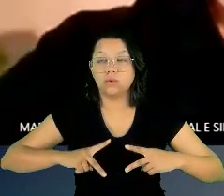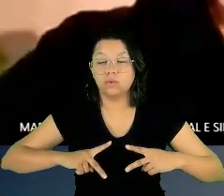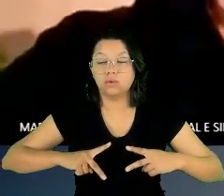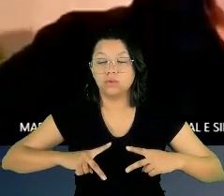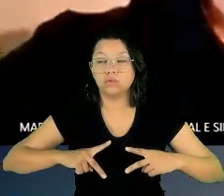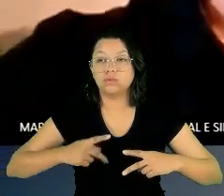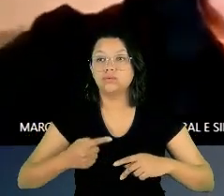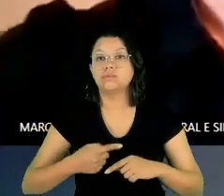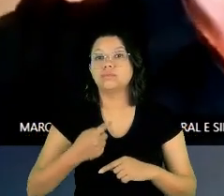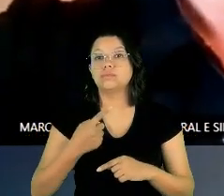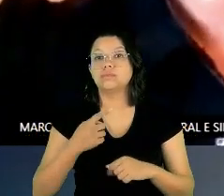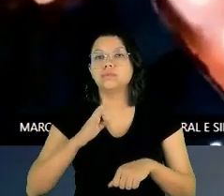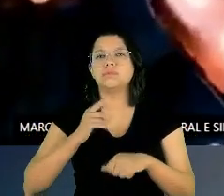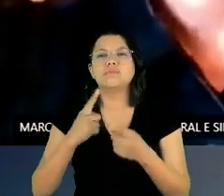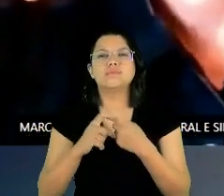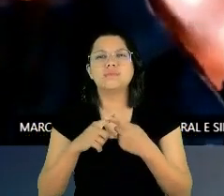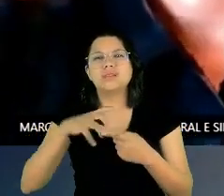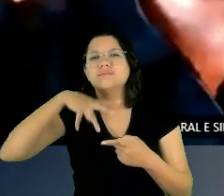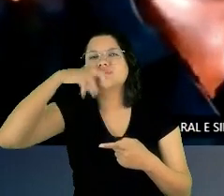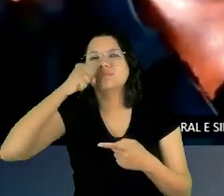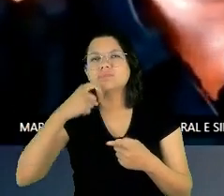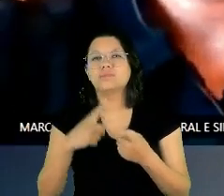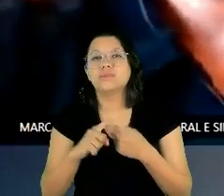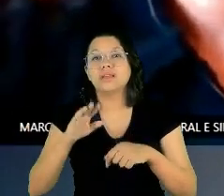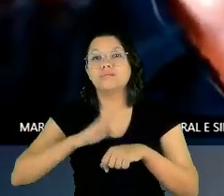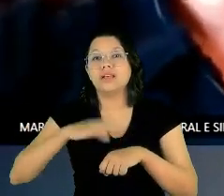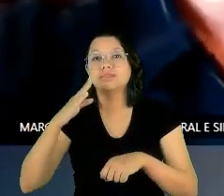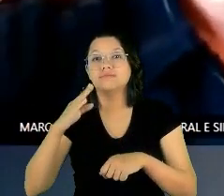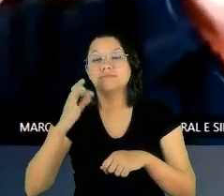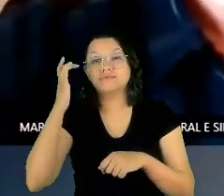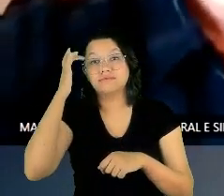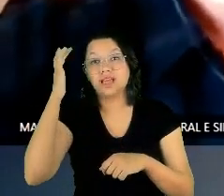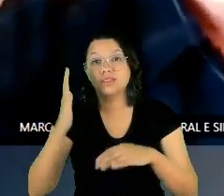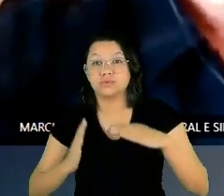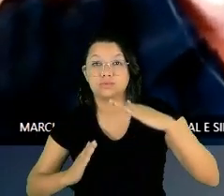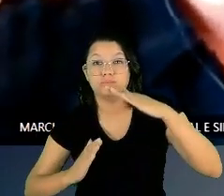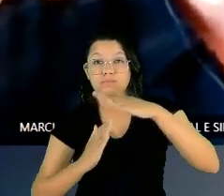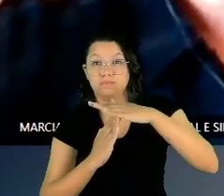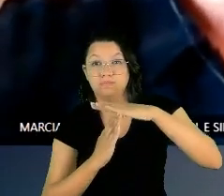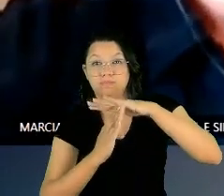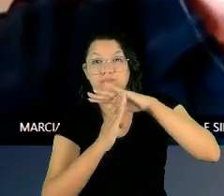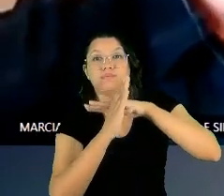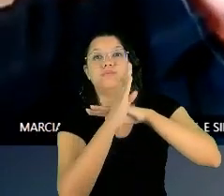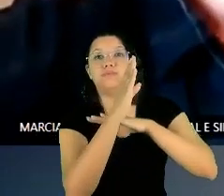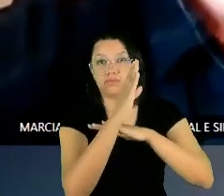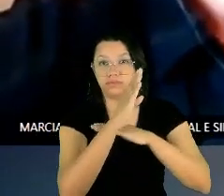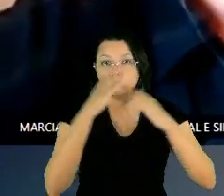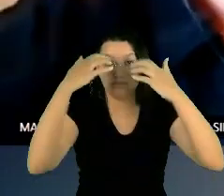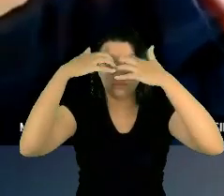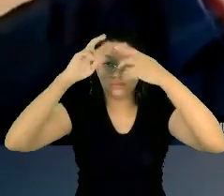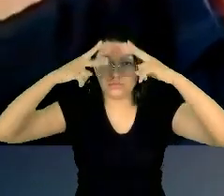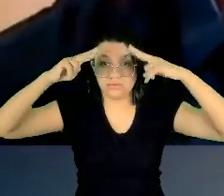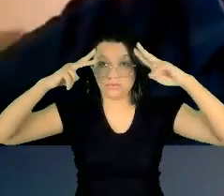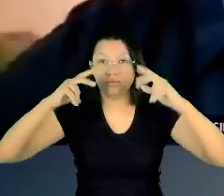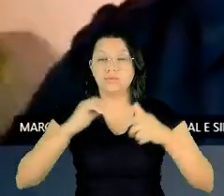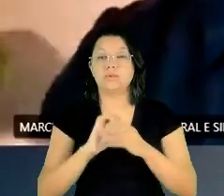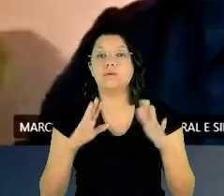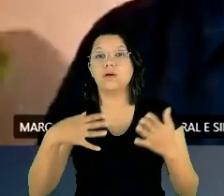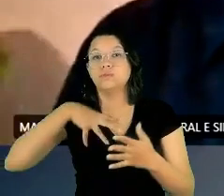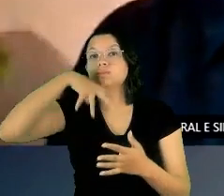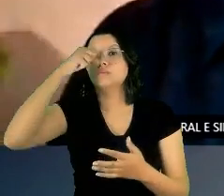fácil de passar a barreira hematoencefálica e atingir os neurônios no cérebro, a ocitocina inalada,